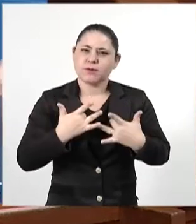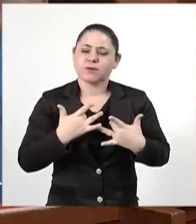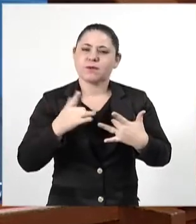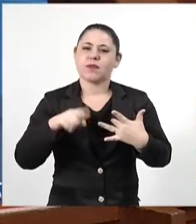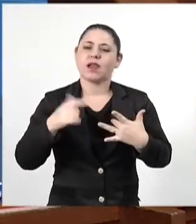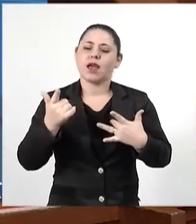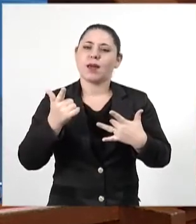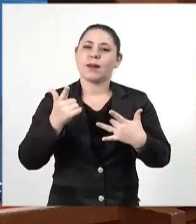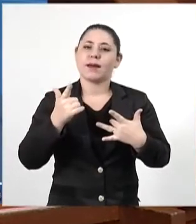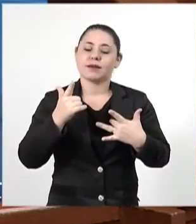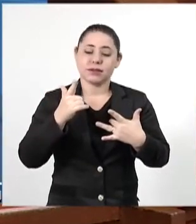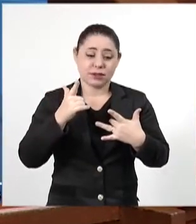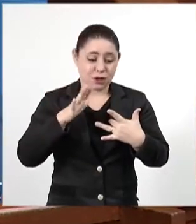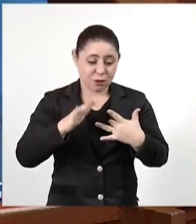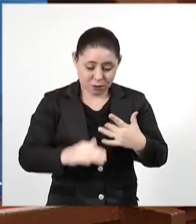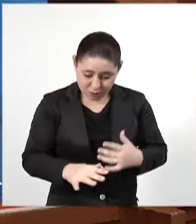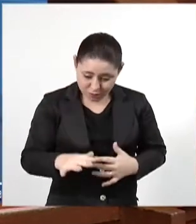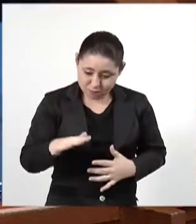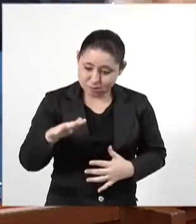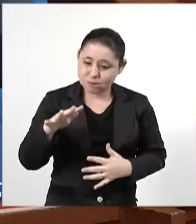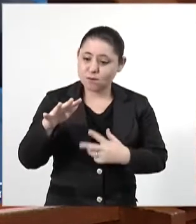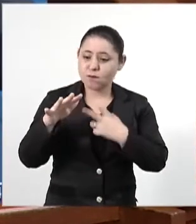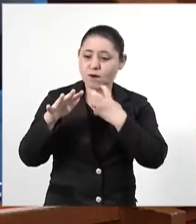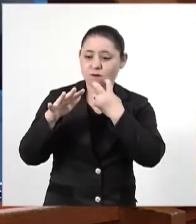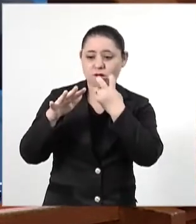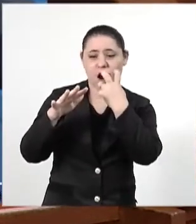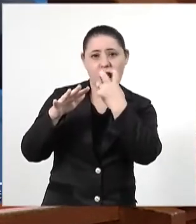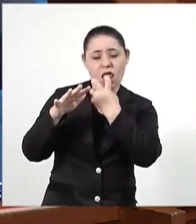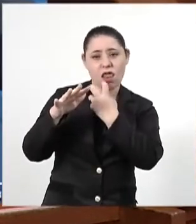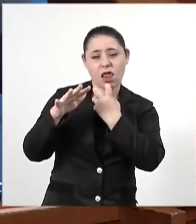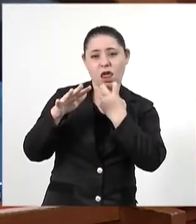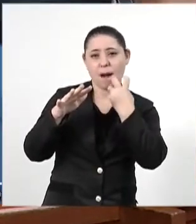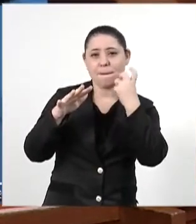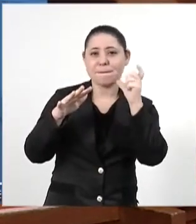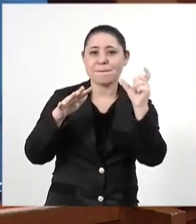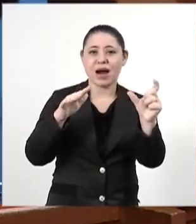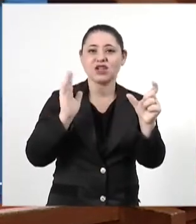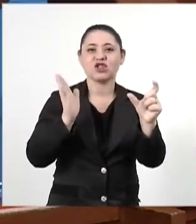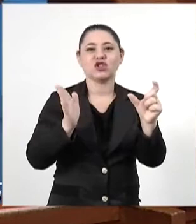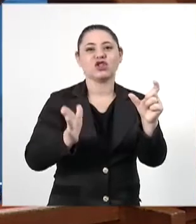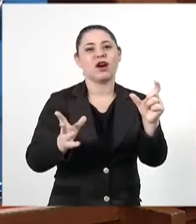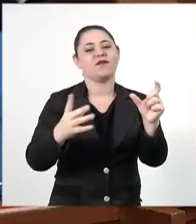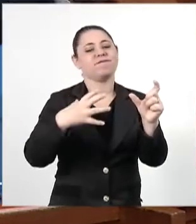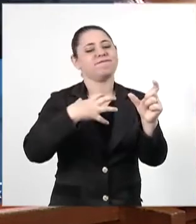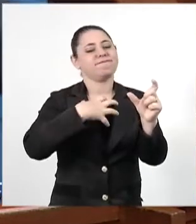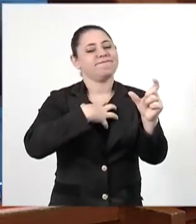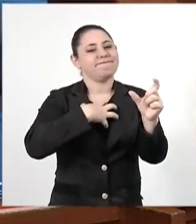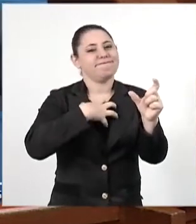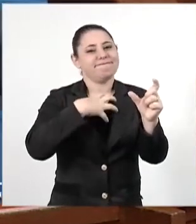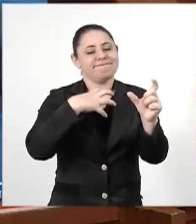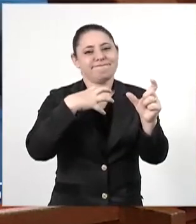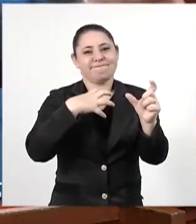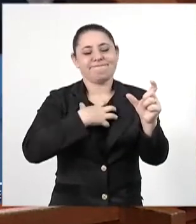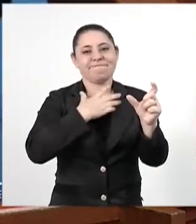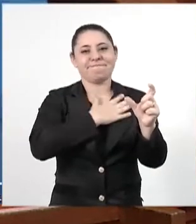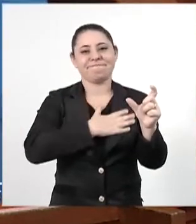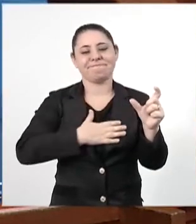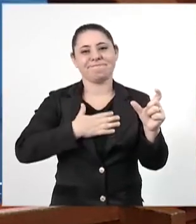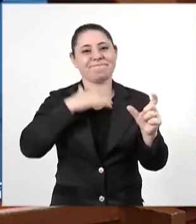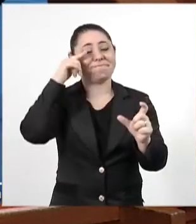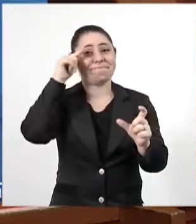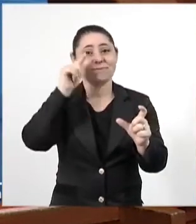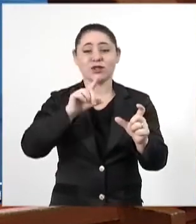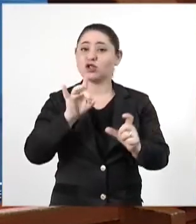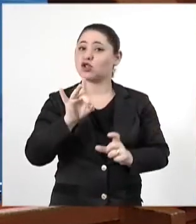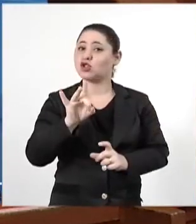engatear, que o levantar da mão, que o balbuciar de uma palavra já gera aquele sentimento de grande conquista e que